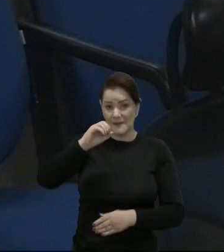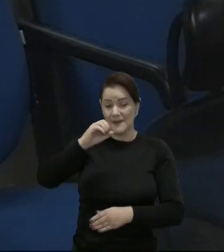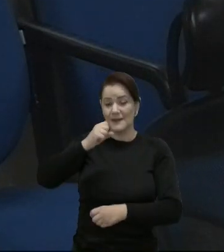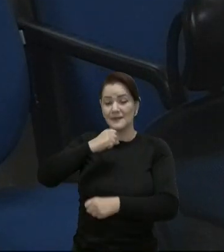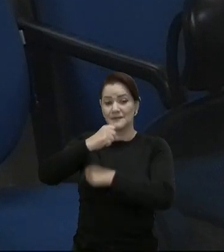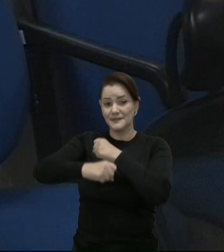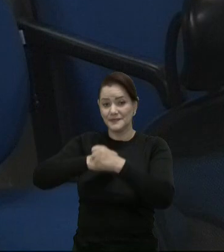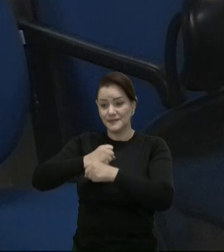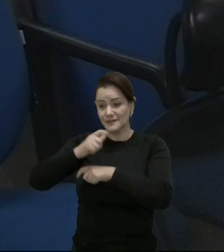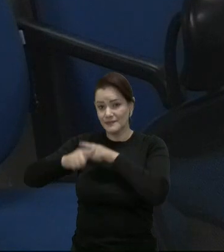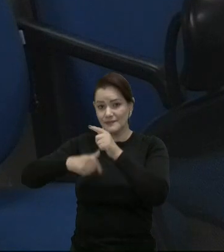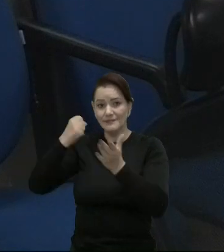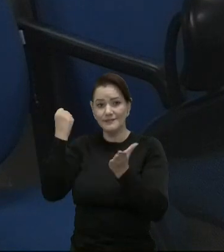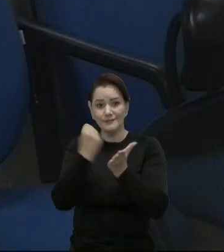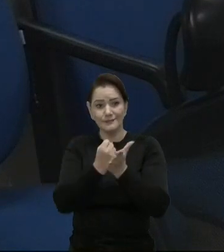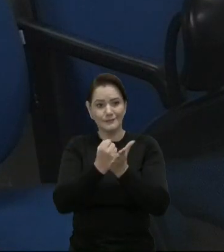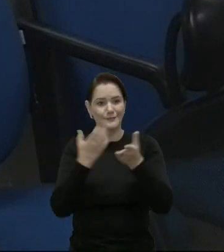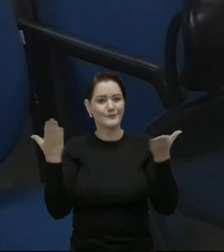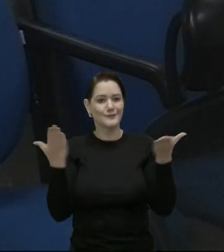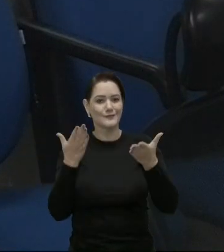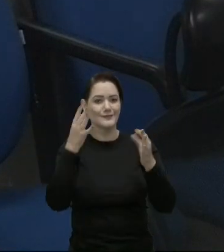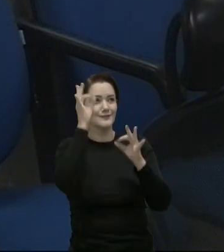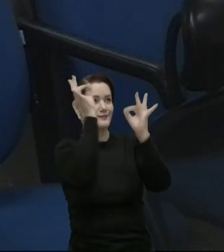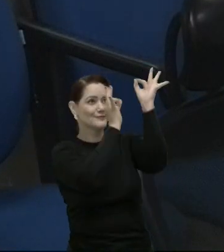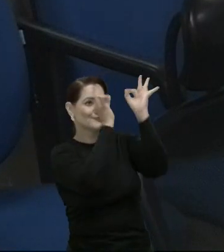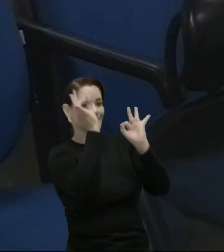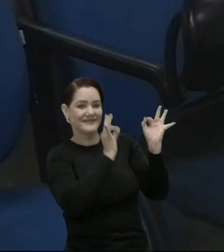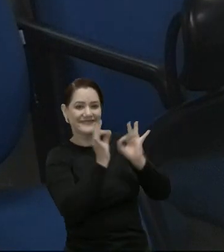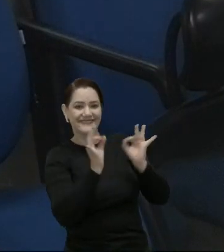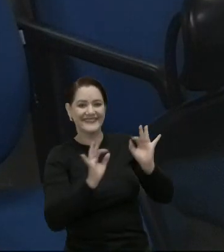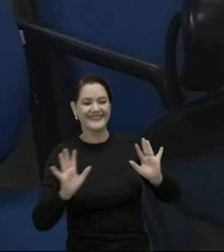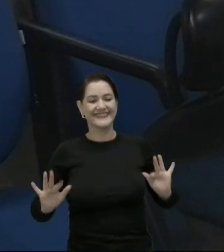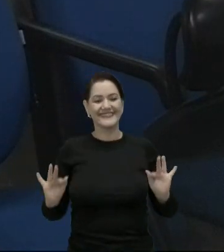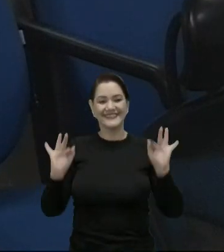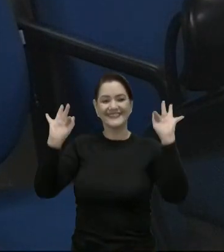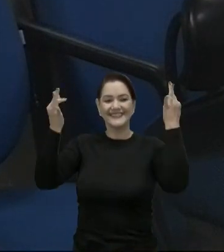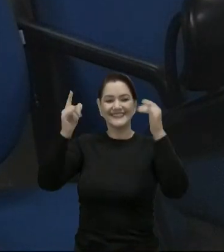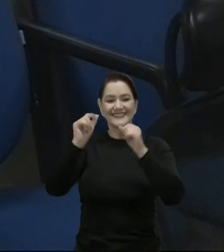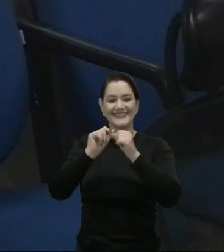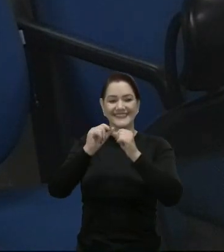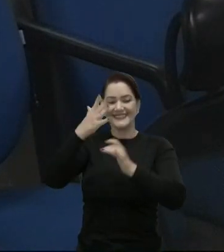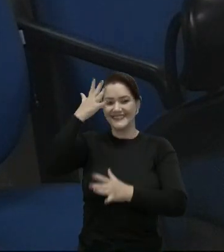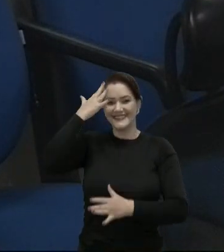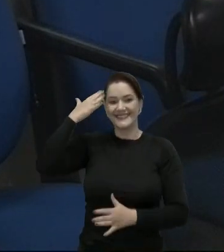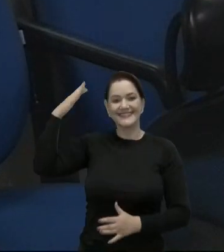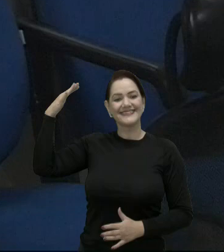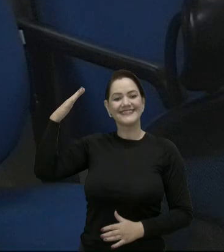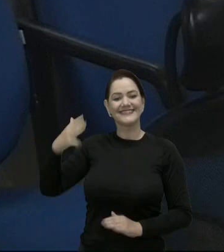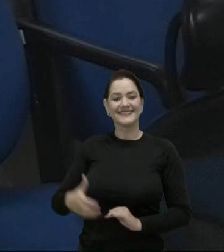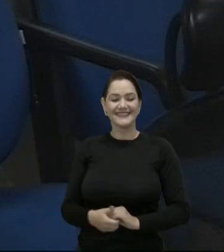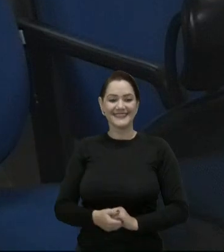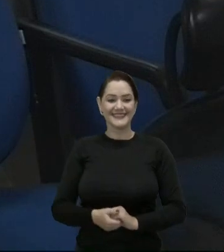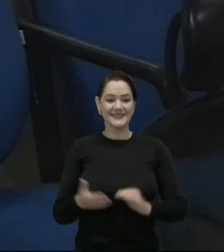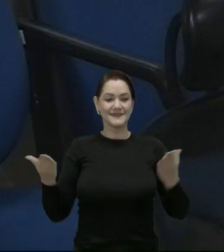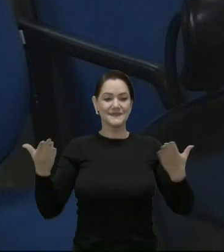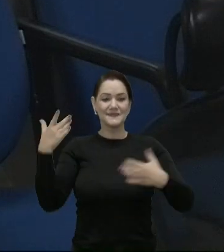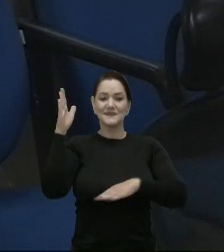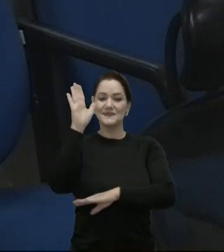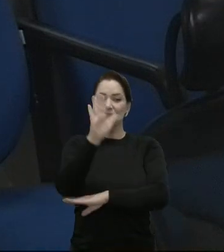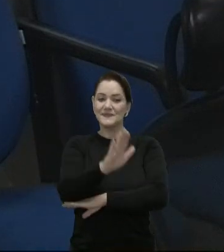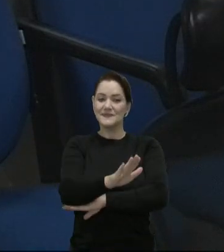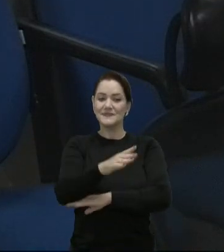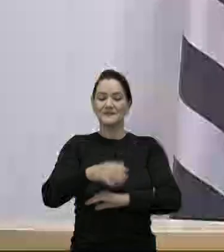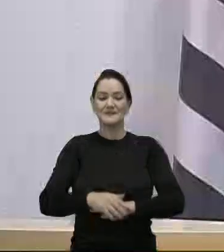assinada, descobriu o dom de decorar festas e realizar sonhos. Está nessa tarde,